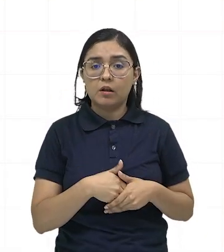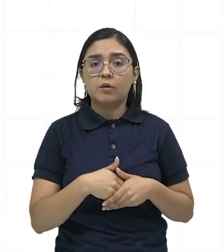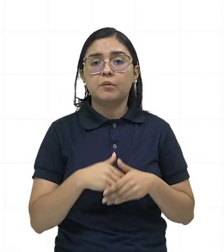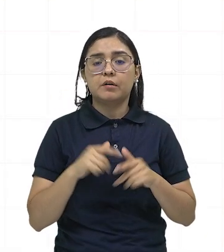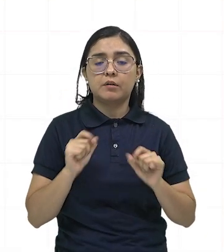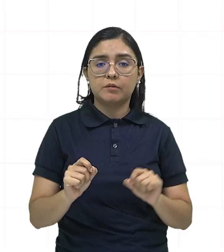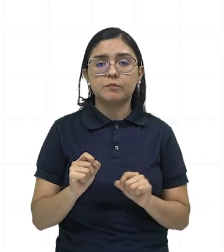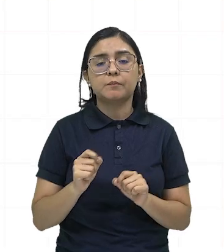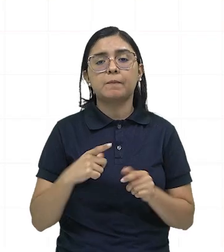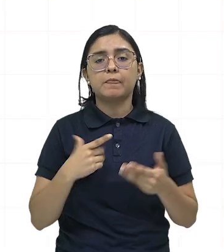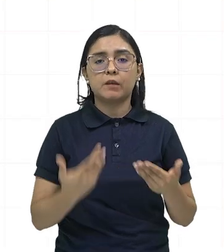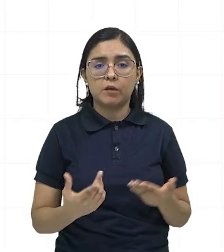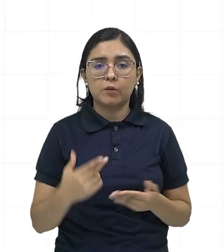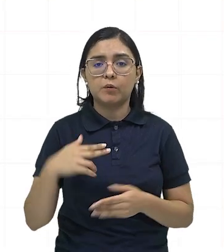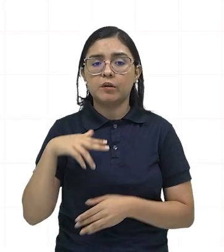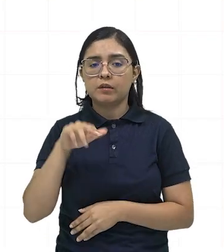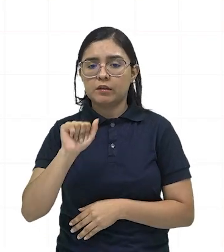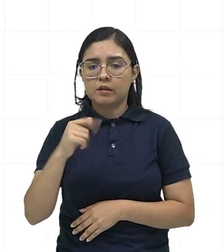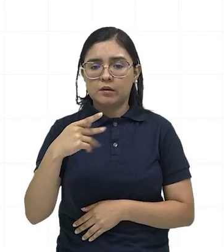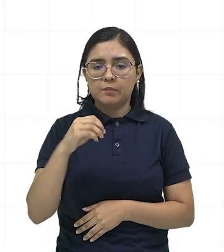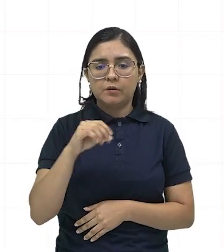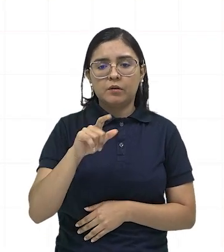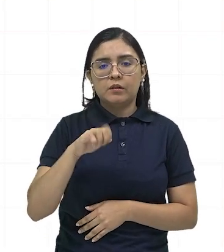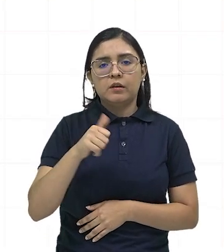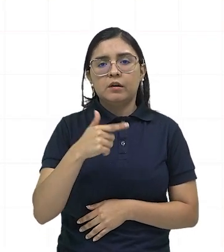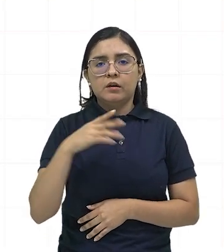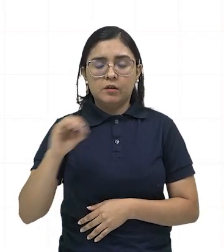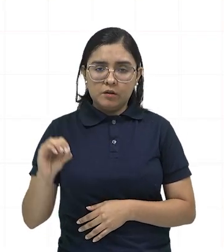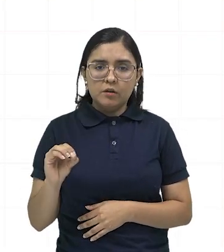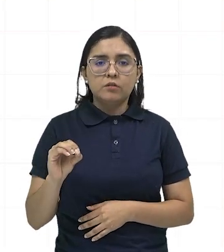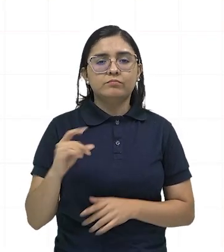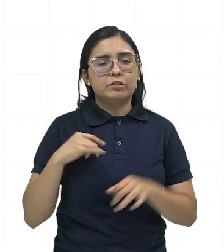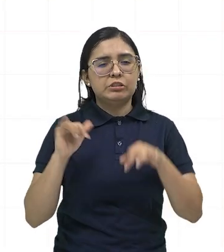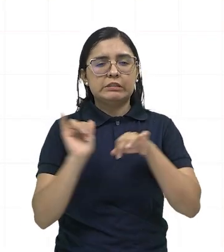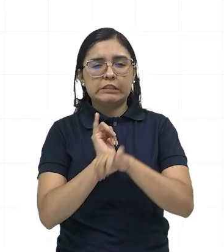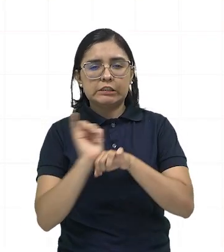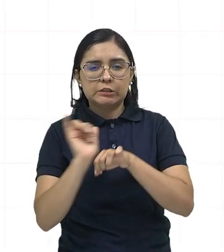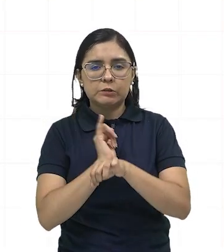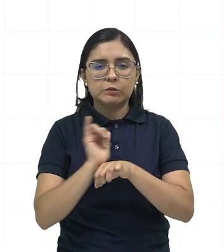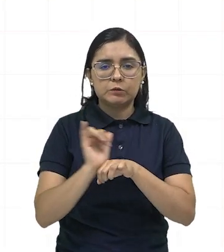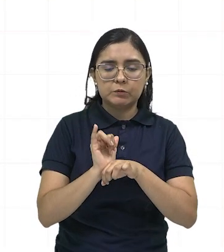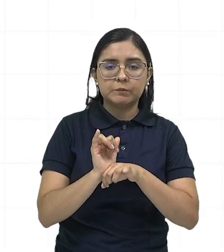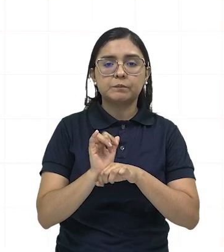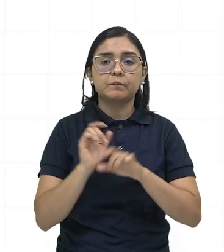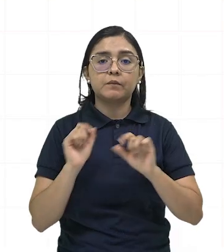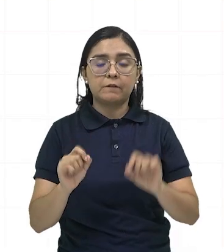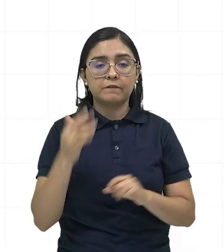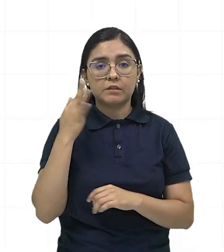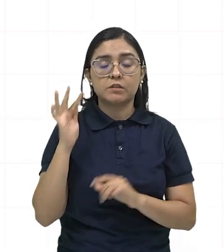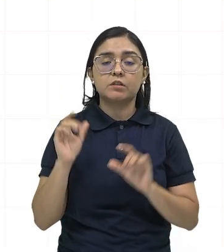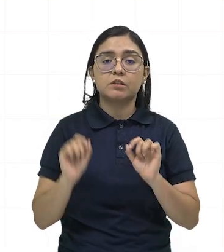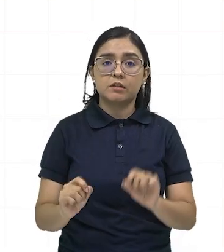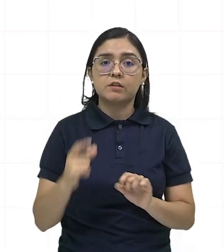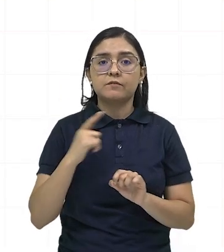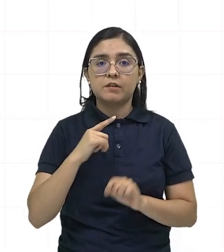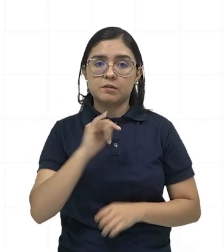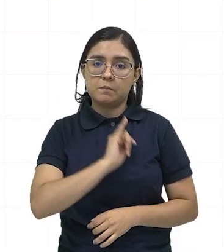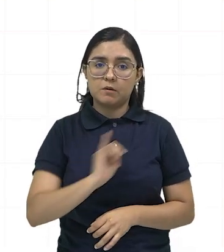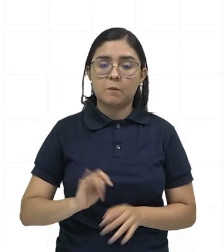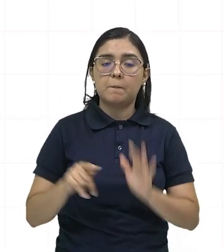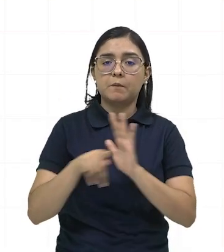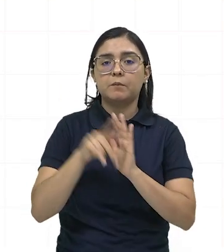que Napoleão Bonaparte, grande estrategista francês, que vai se tornar imperador da França, ele